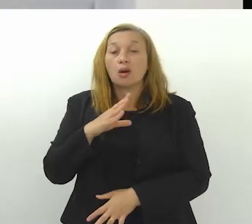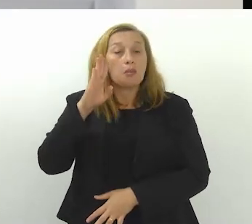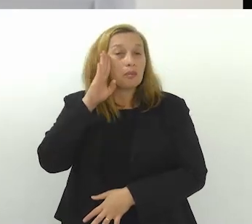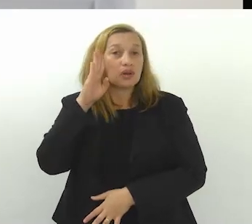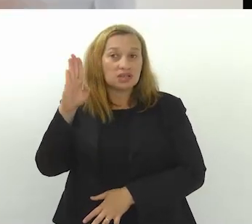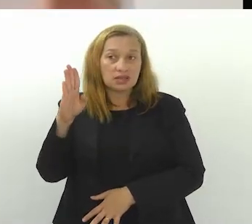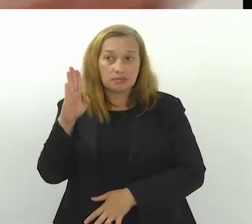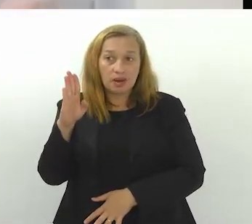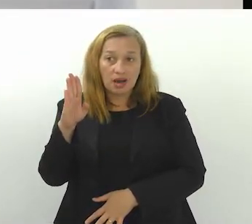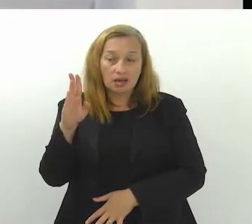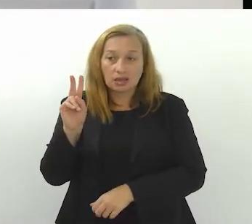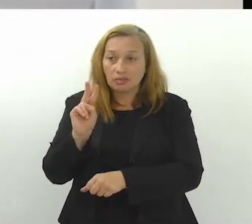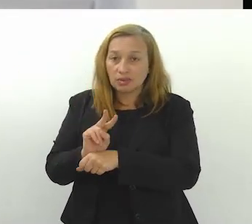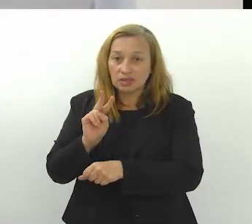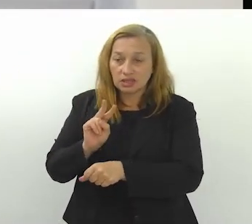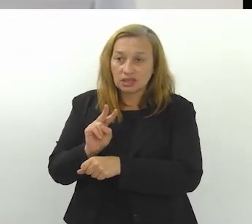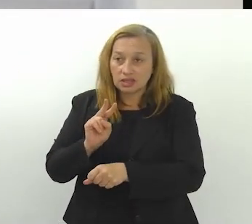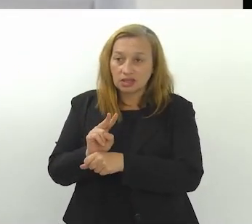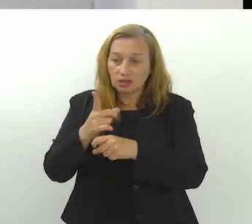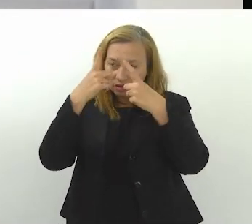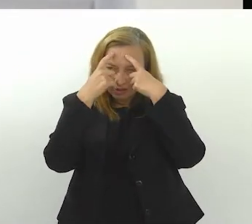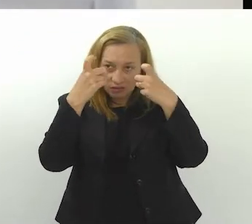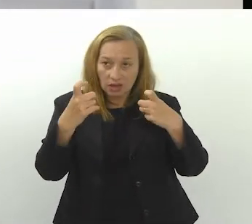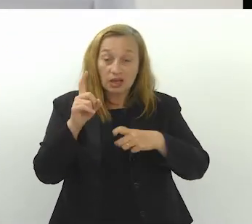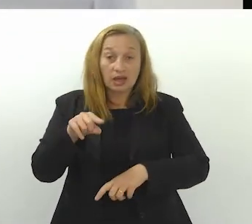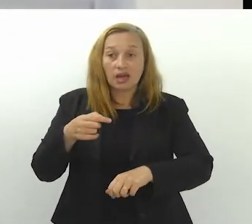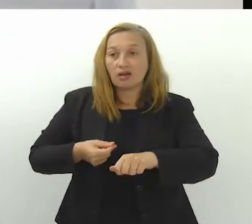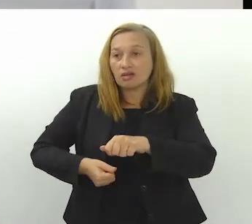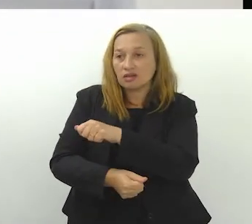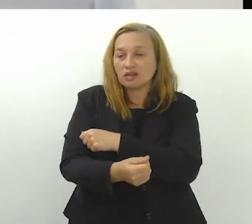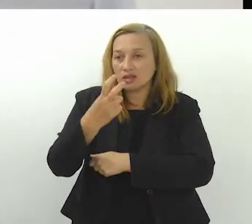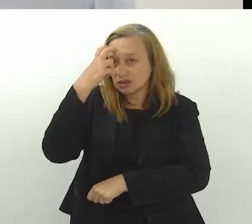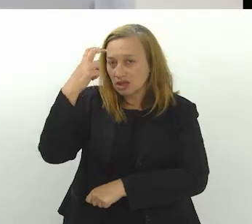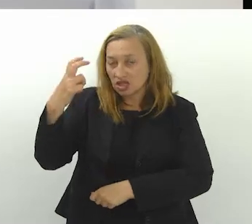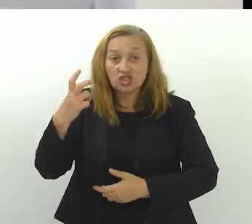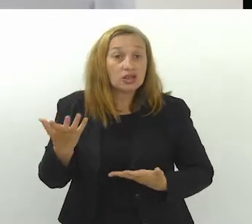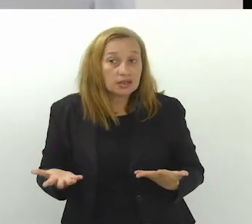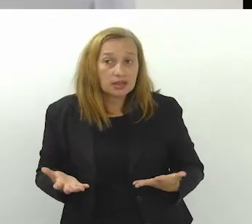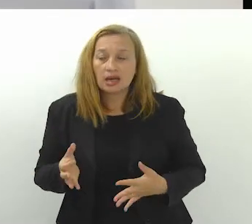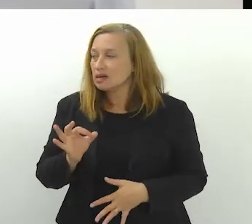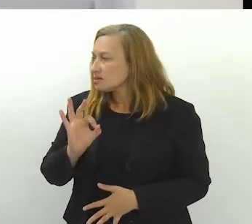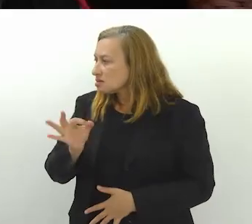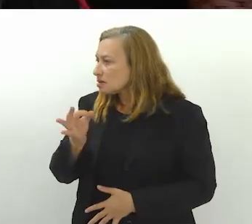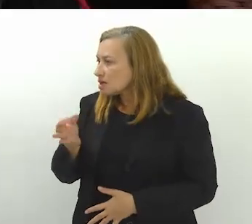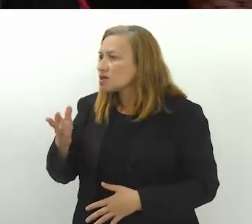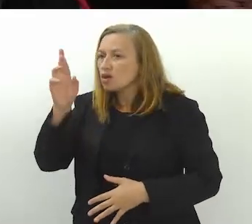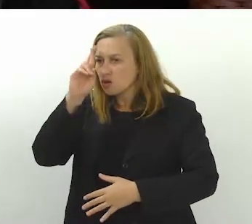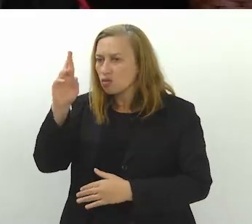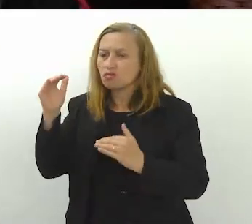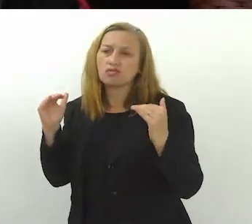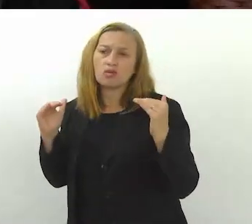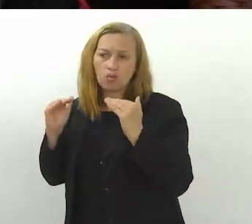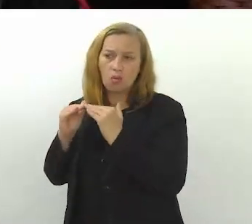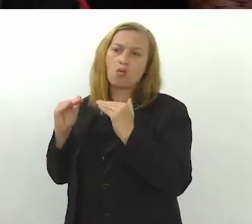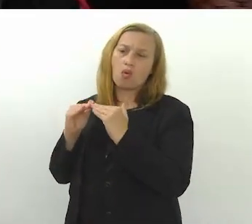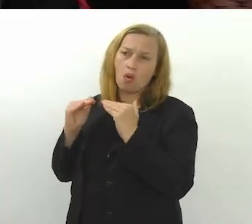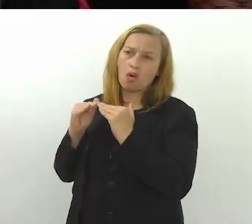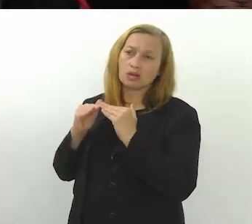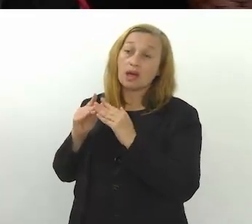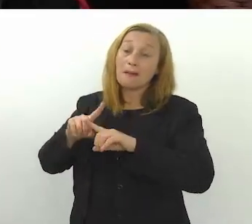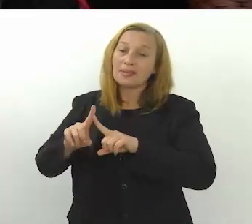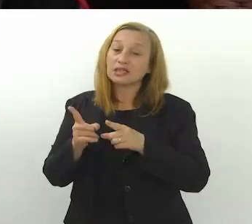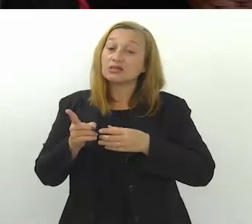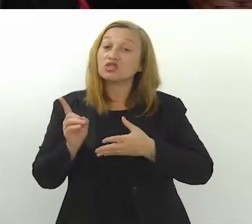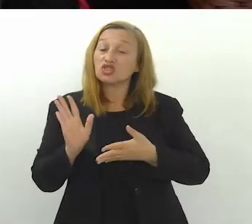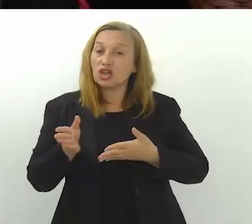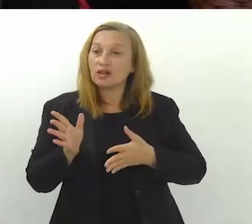um elemento fundamental na prevenção da violência, que é um investimento em inteligência. Com certeza, eu concordo com o senhor. Nós estamos